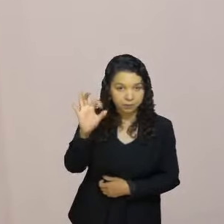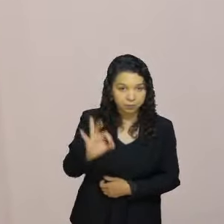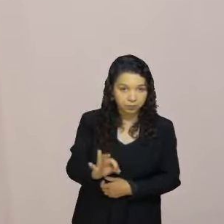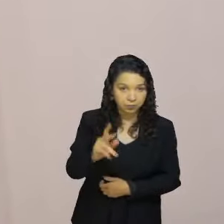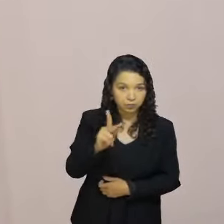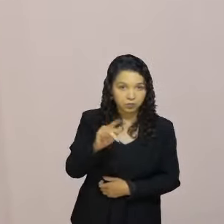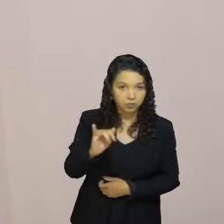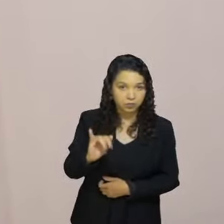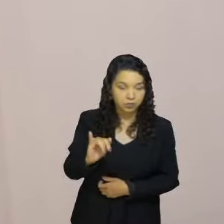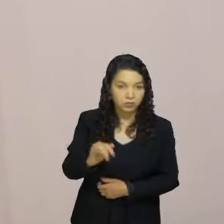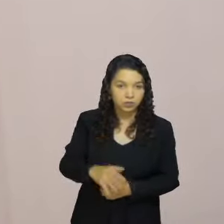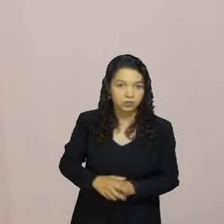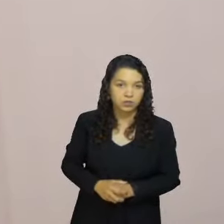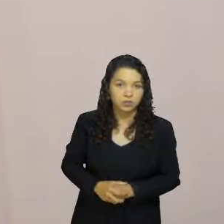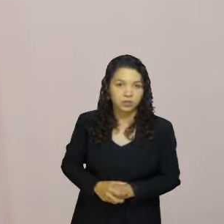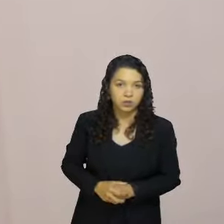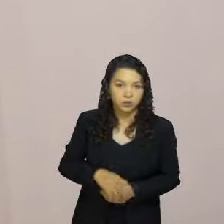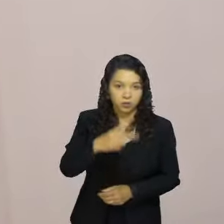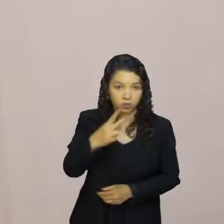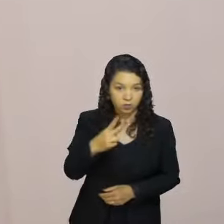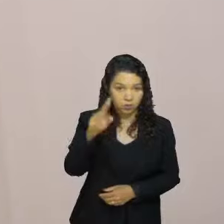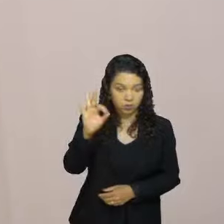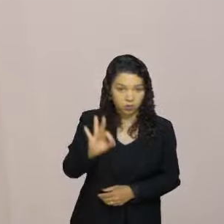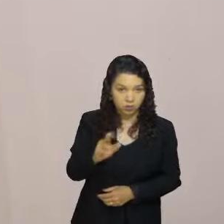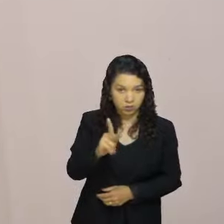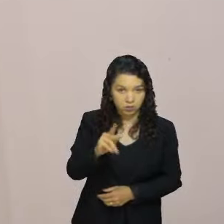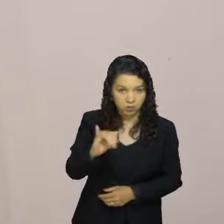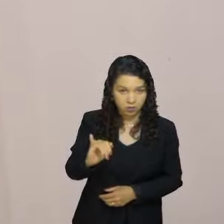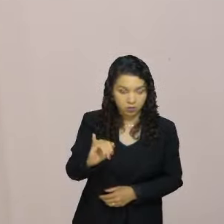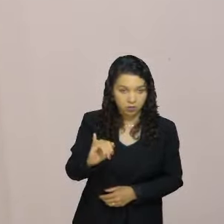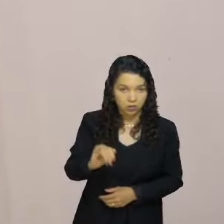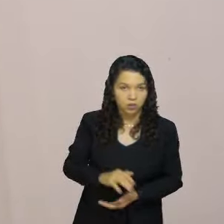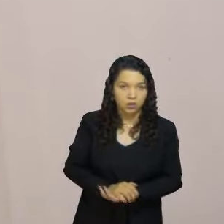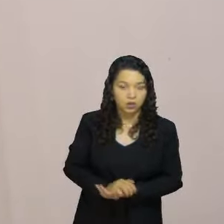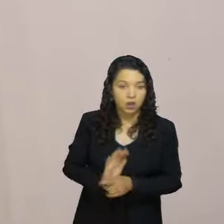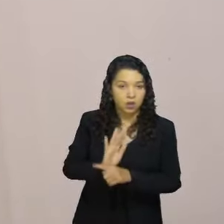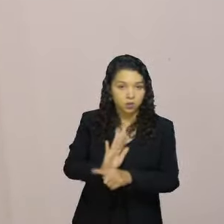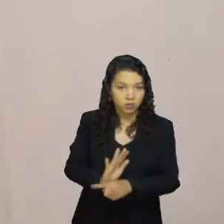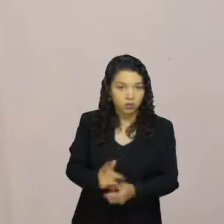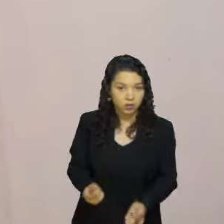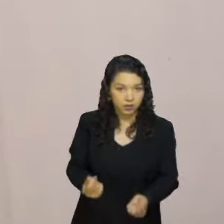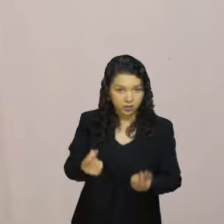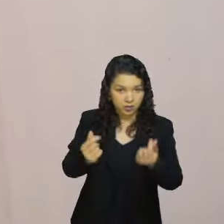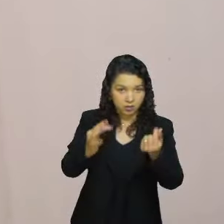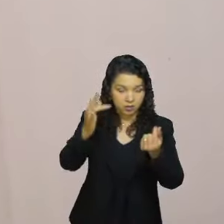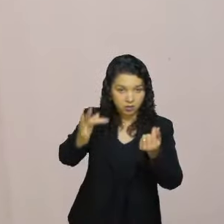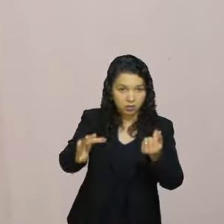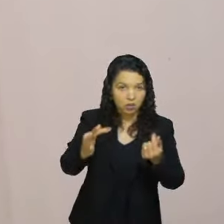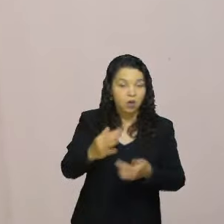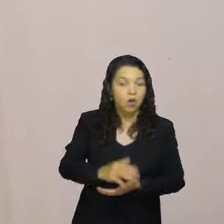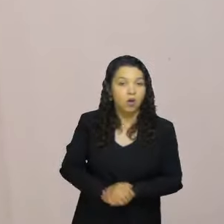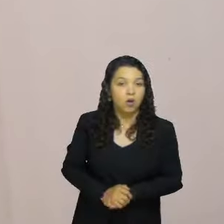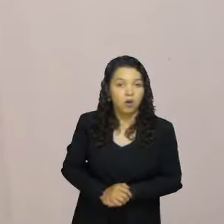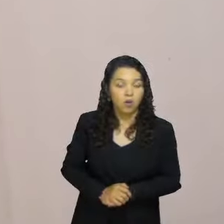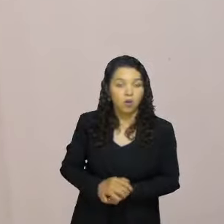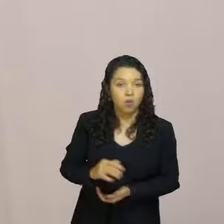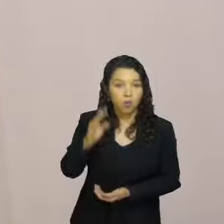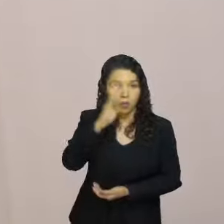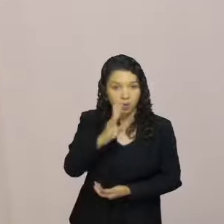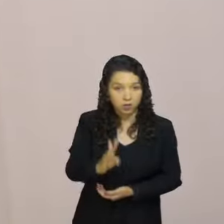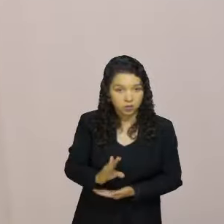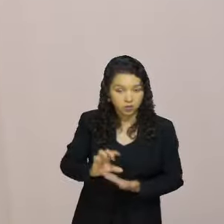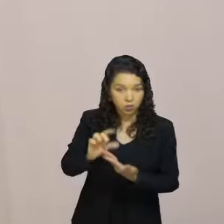vai 2% do PIB. Então, aquilo que pode gerar riqueza para frente, o Brasil investe 1% do PIB. Aquilo que leva o dinheiro